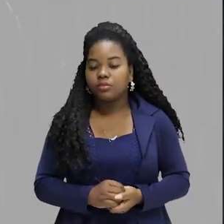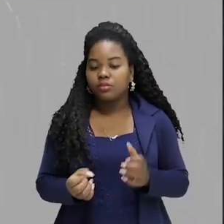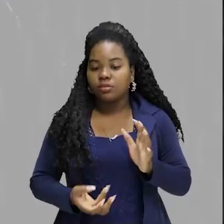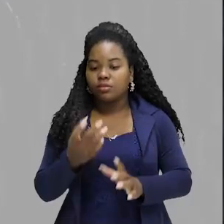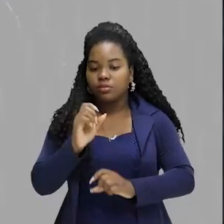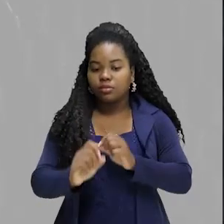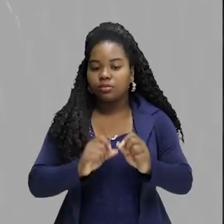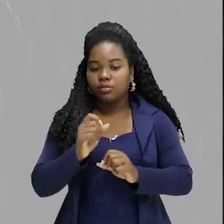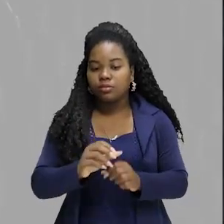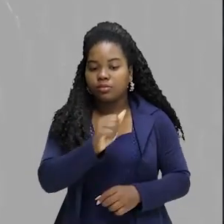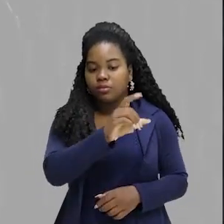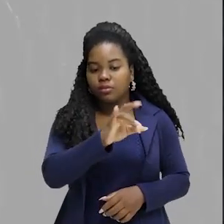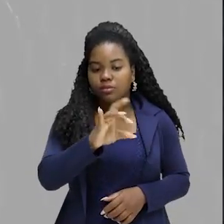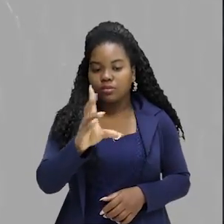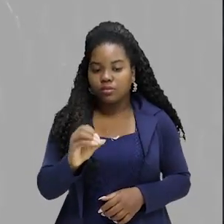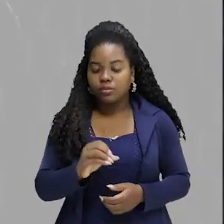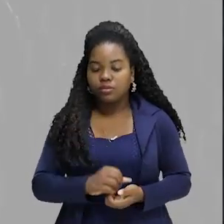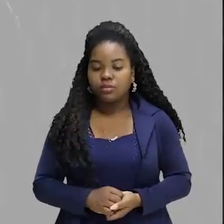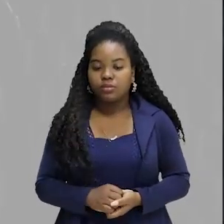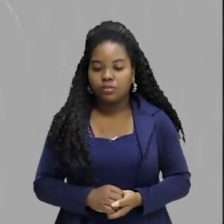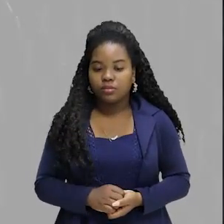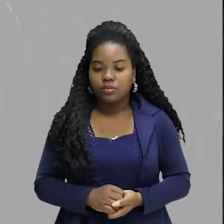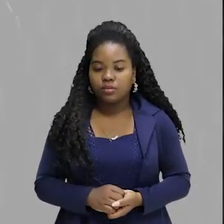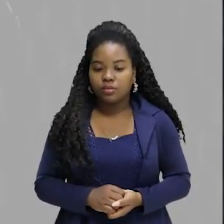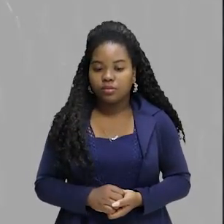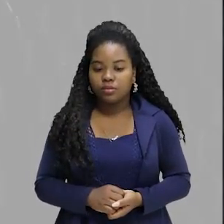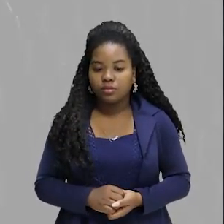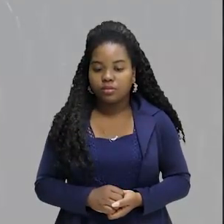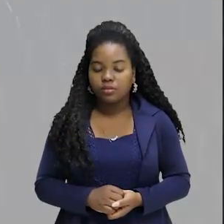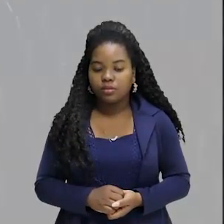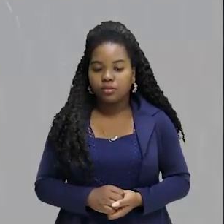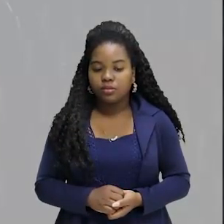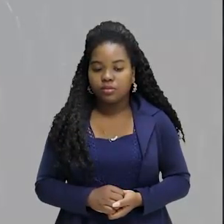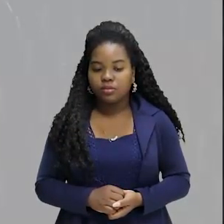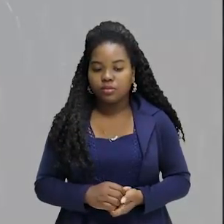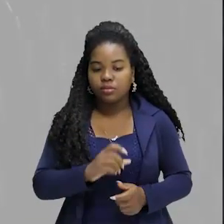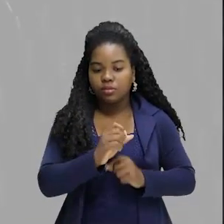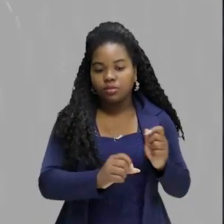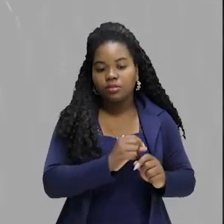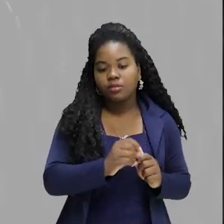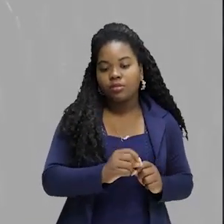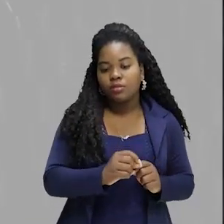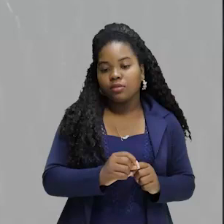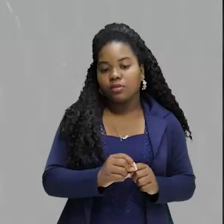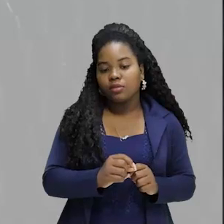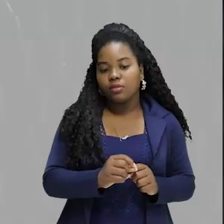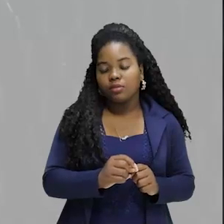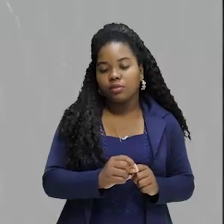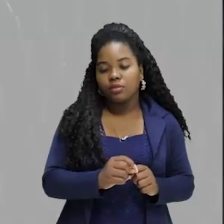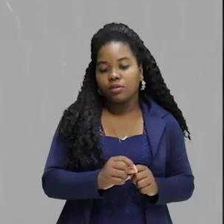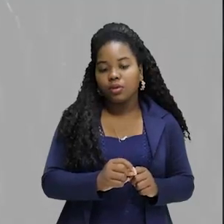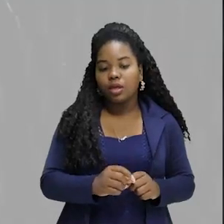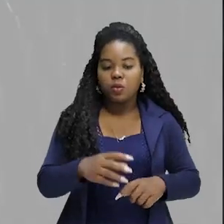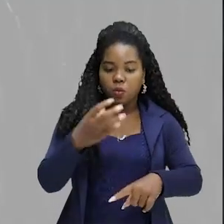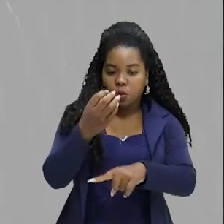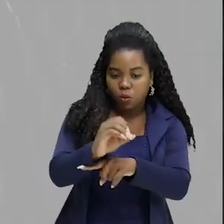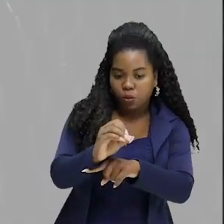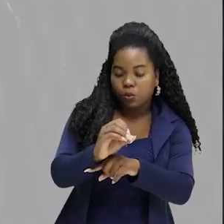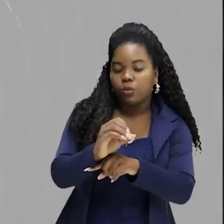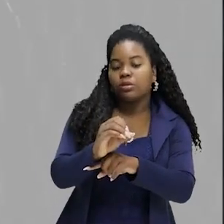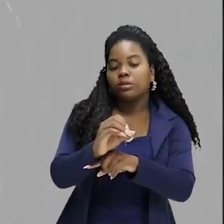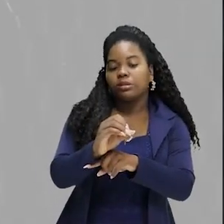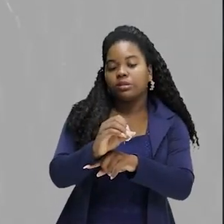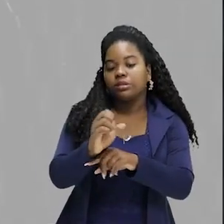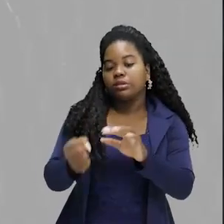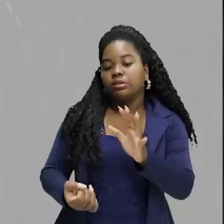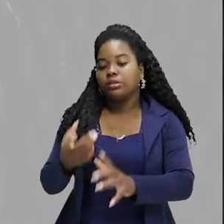originar um ácido carboxílico. Então, o aldeído, por meio da oxidação, do ataque do oxigênio, vai gerar